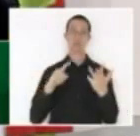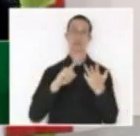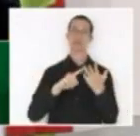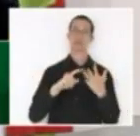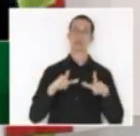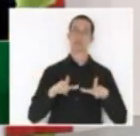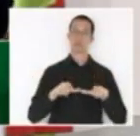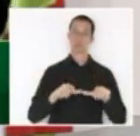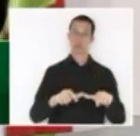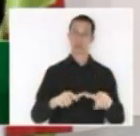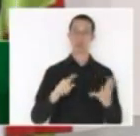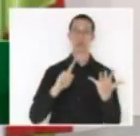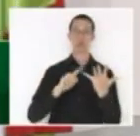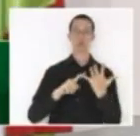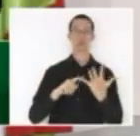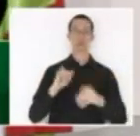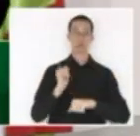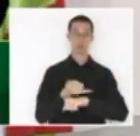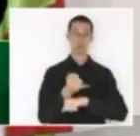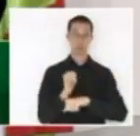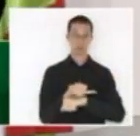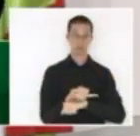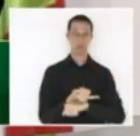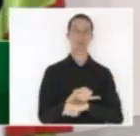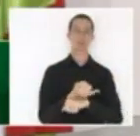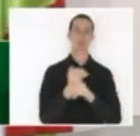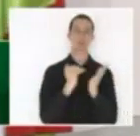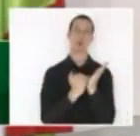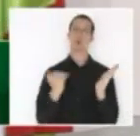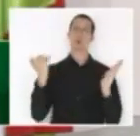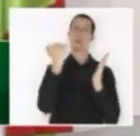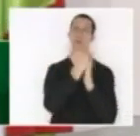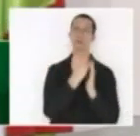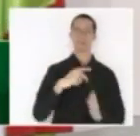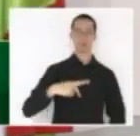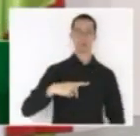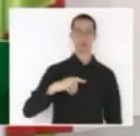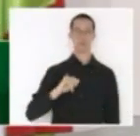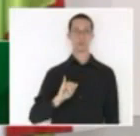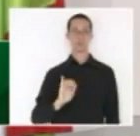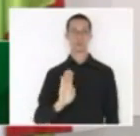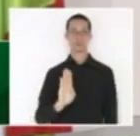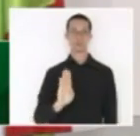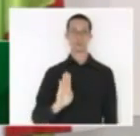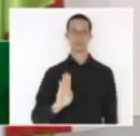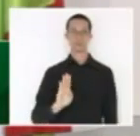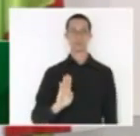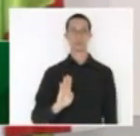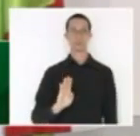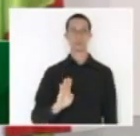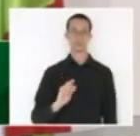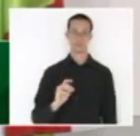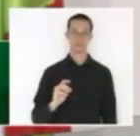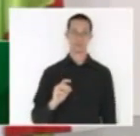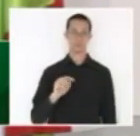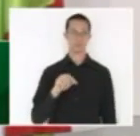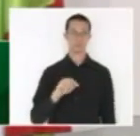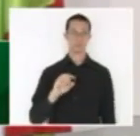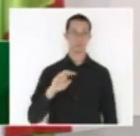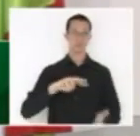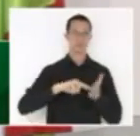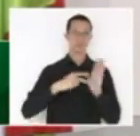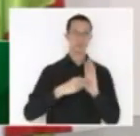aumentaram a sua participação no PIB, o que demonstra um empobrecimento das